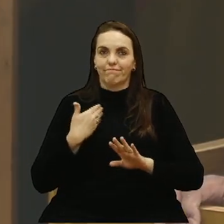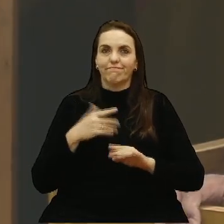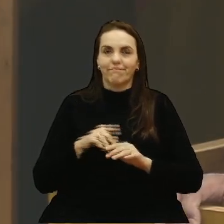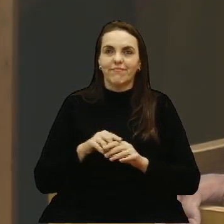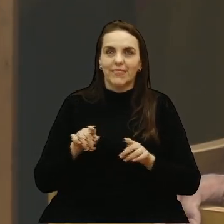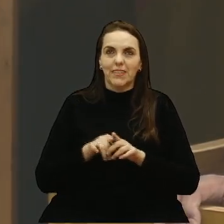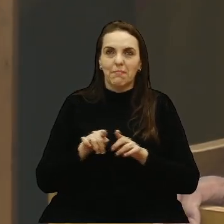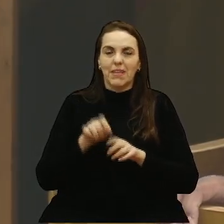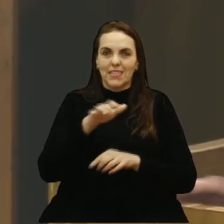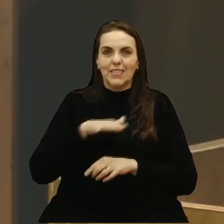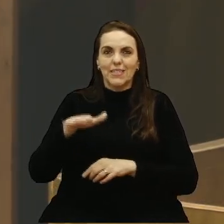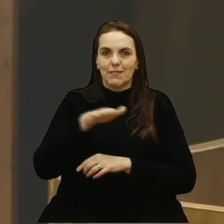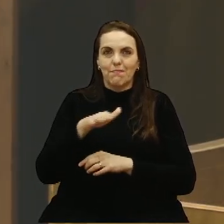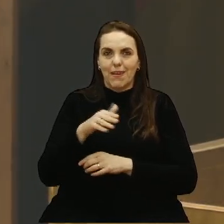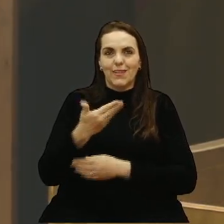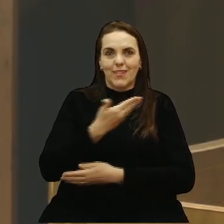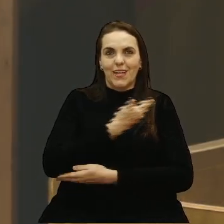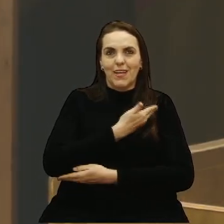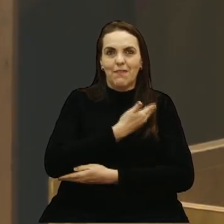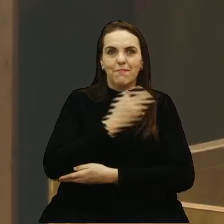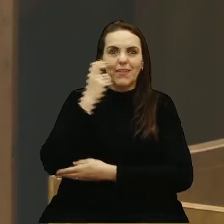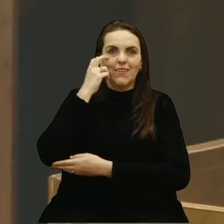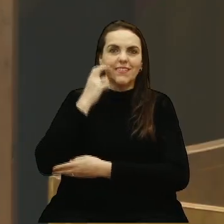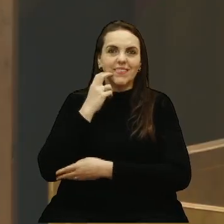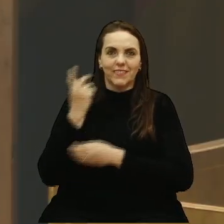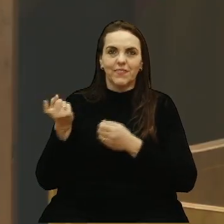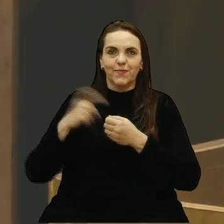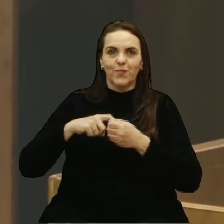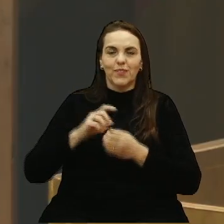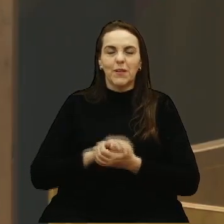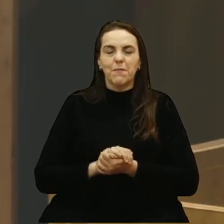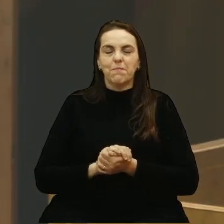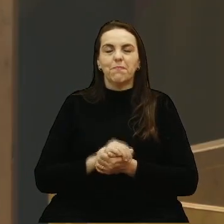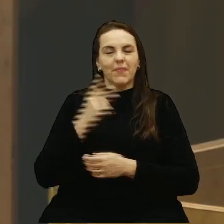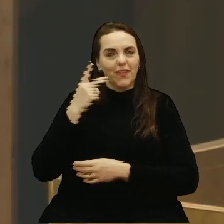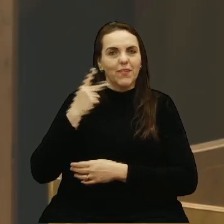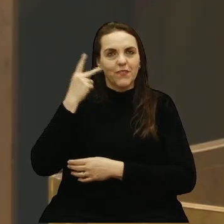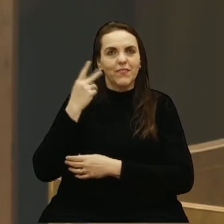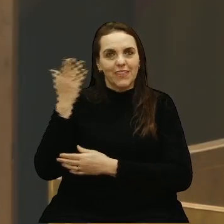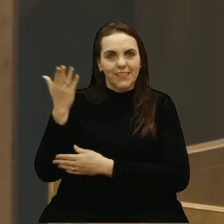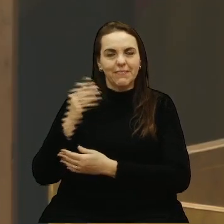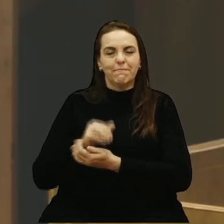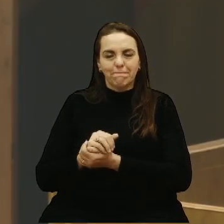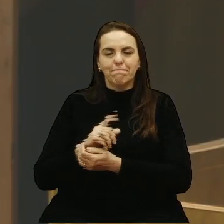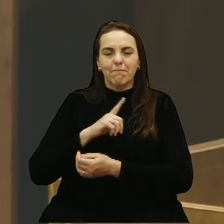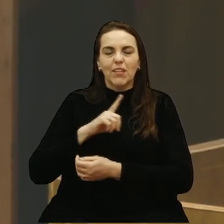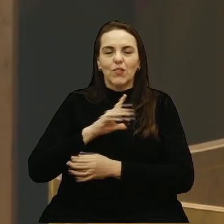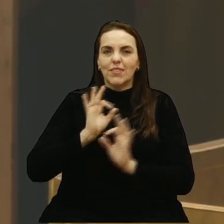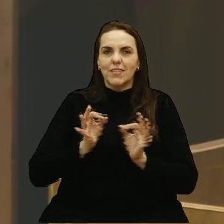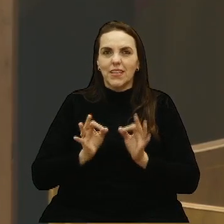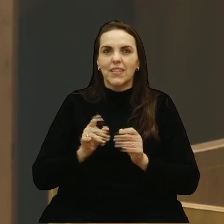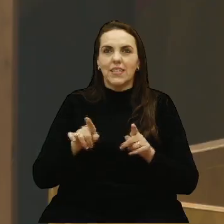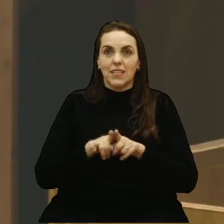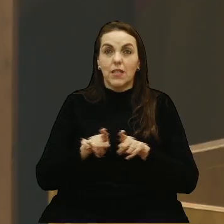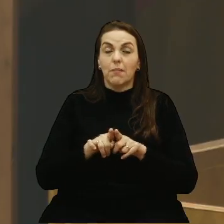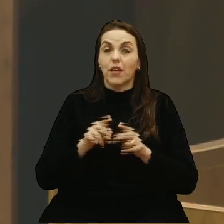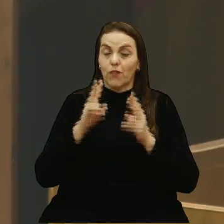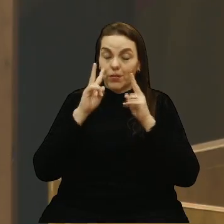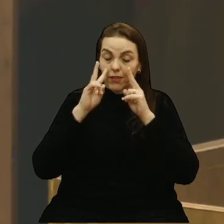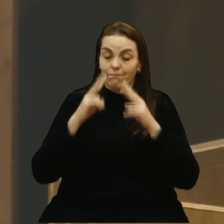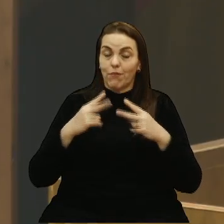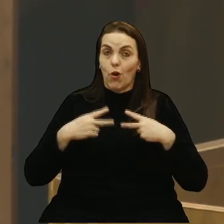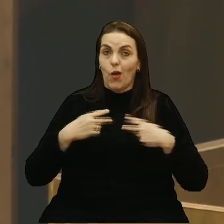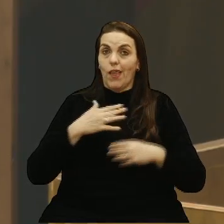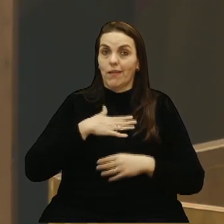o espaço do nosso amigo Daniel Santos, né, nosso vereador, eu tenho certeza que também vou ter que olhar um pouquinho para esse